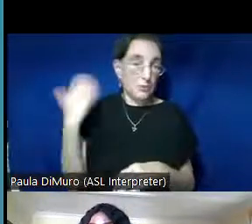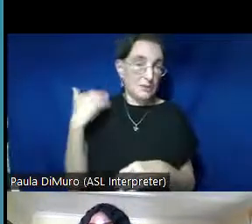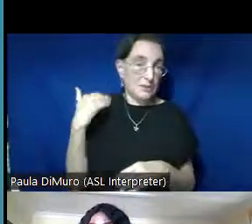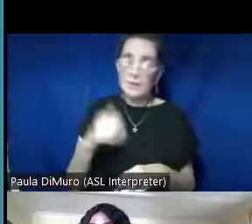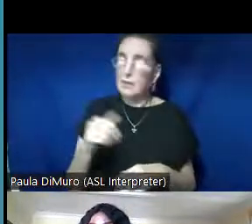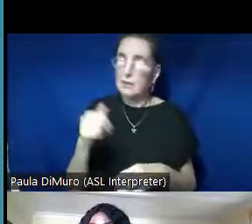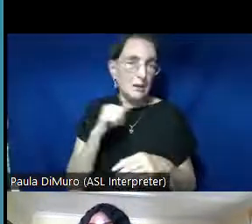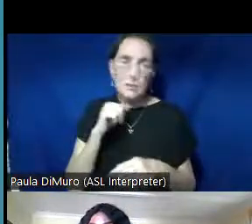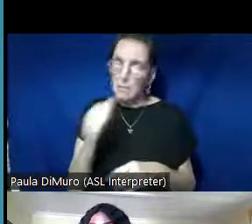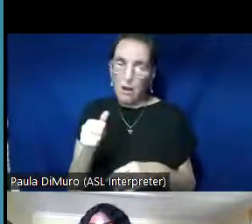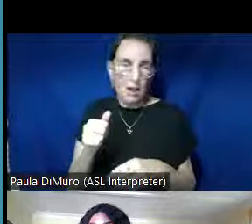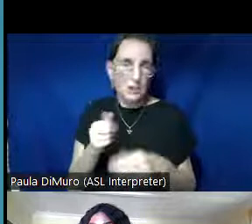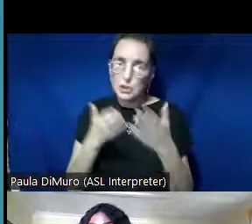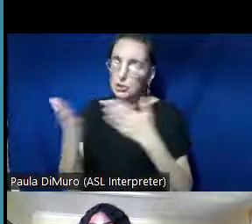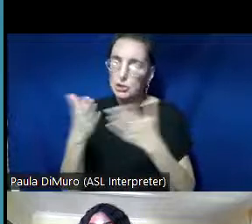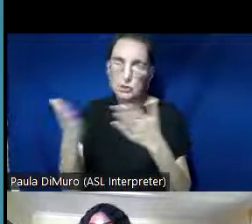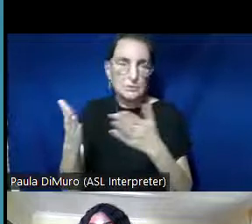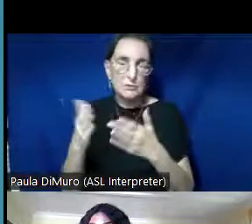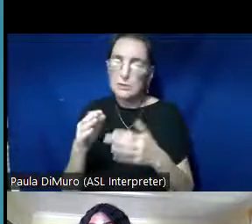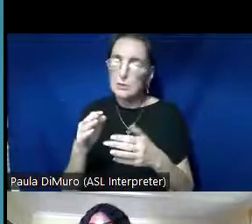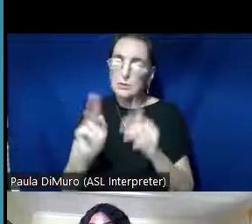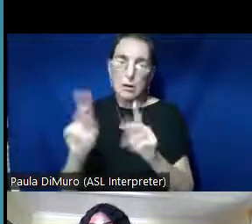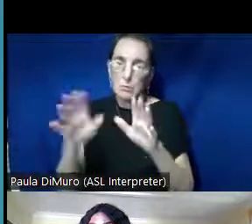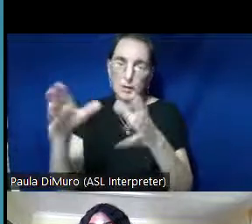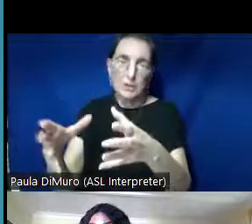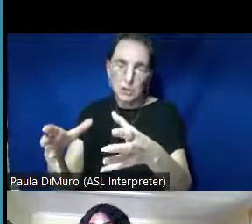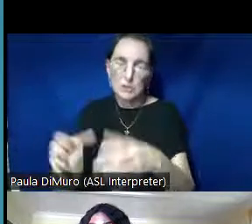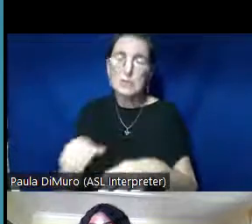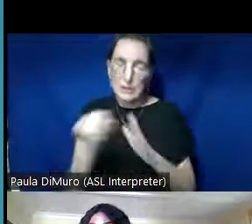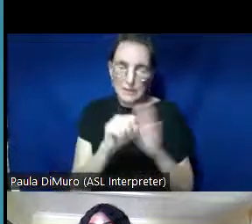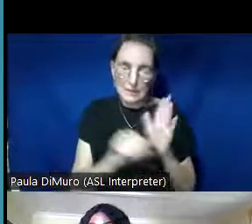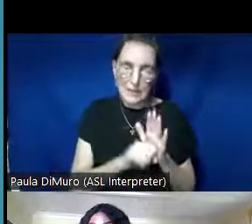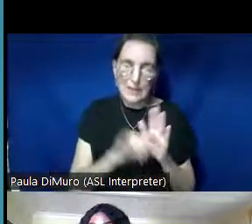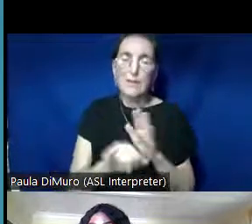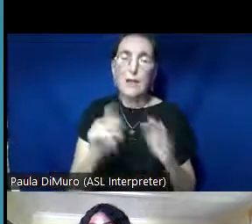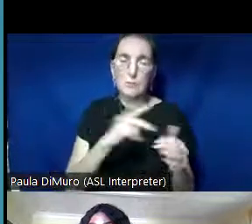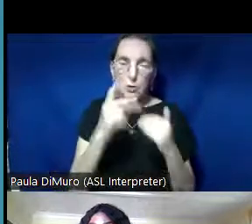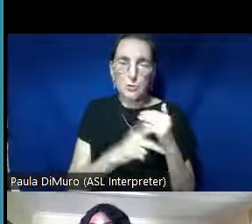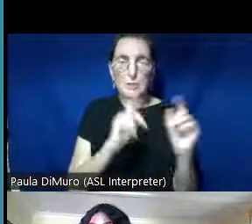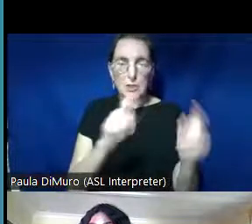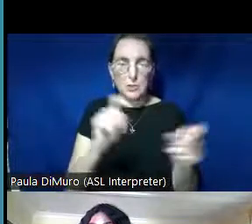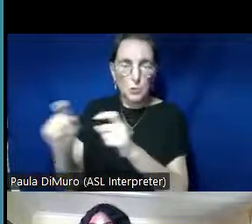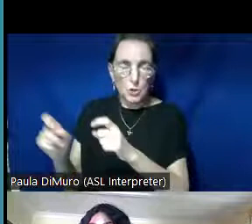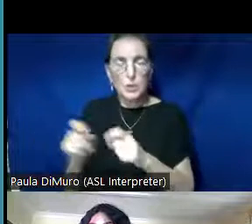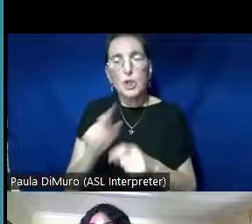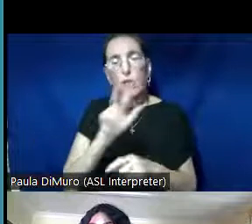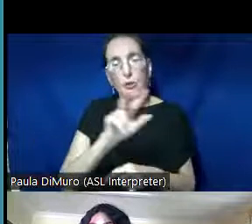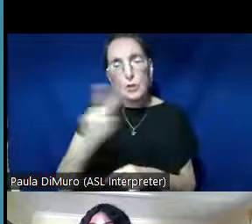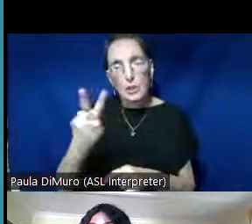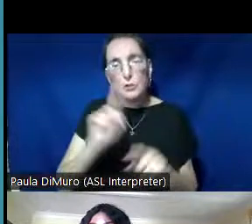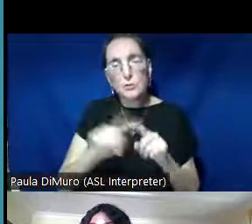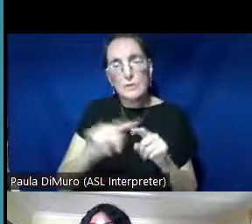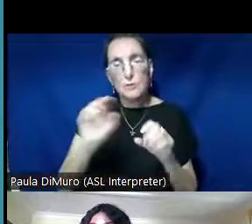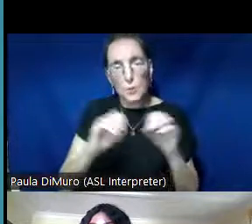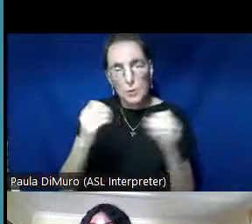verde previamente nas populações que pouco servem no estado e tem